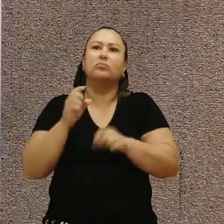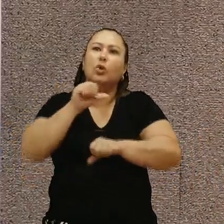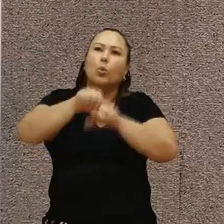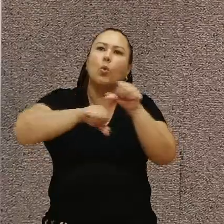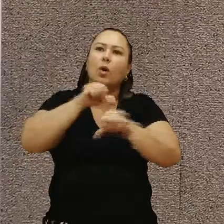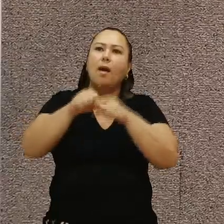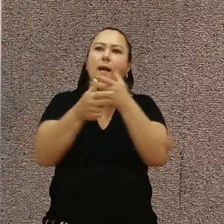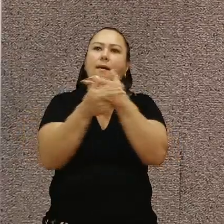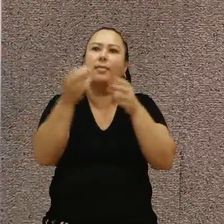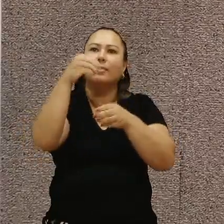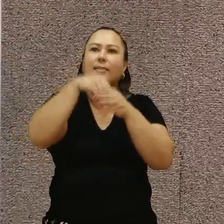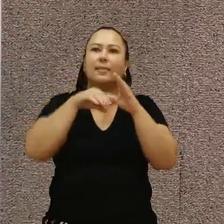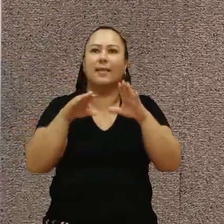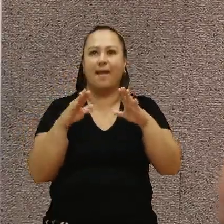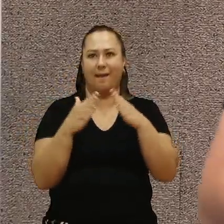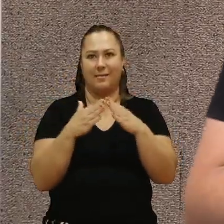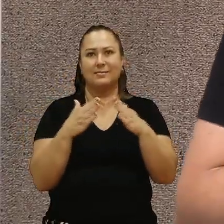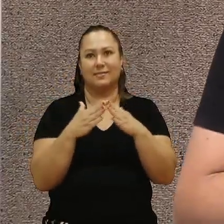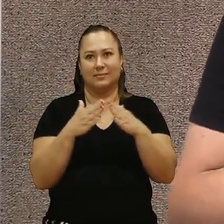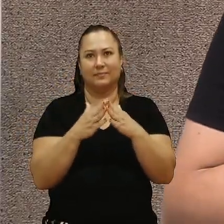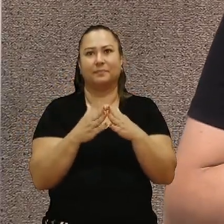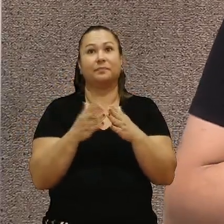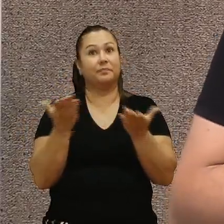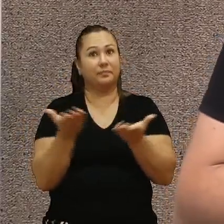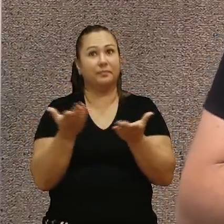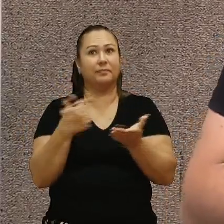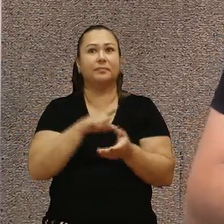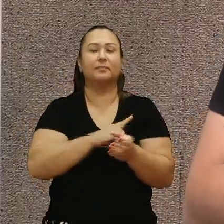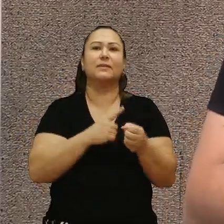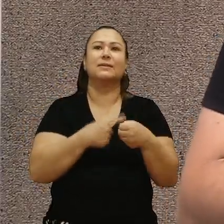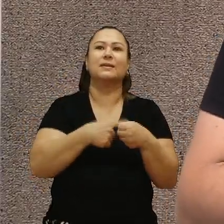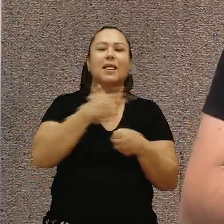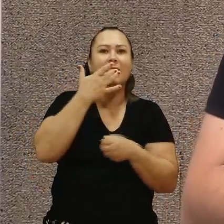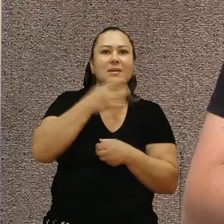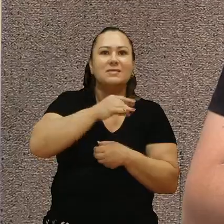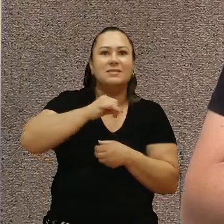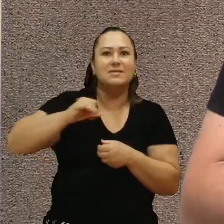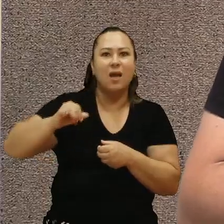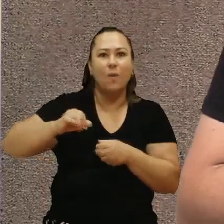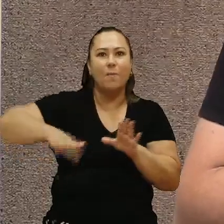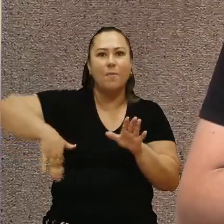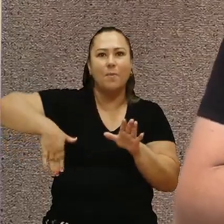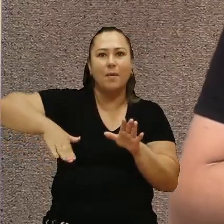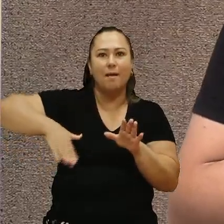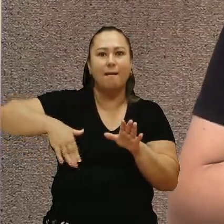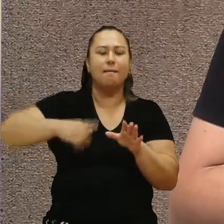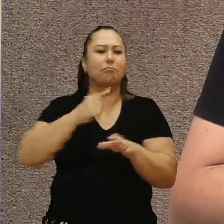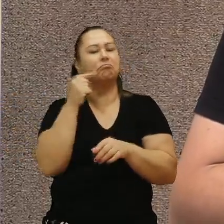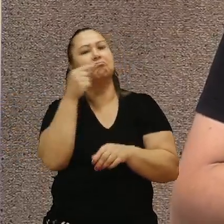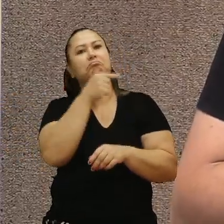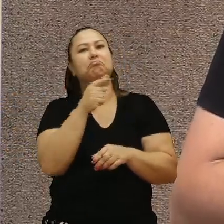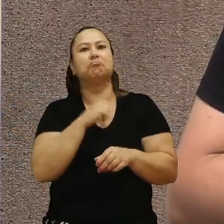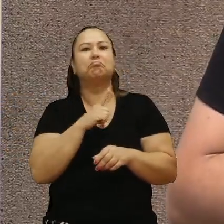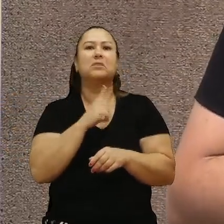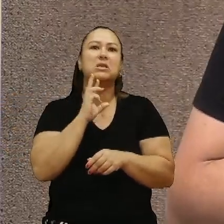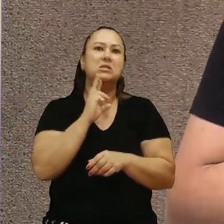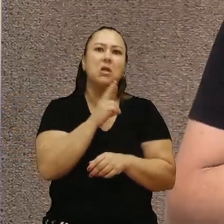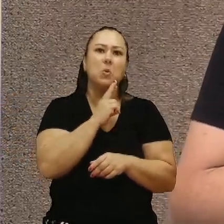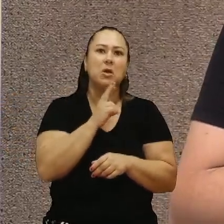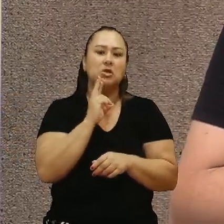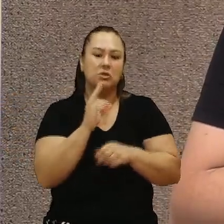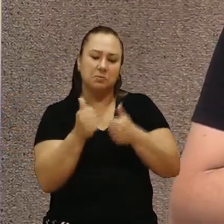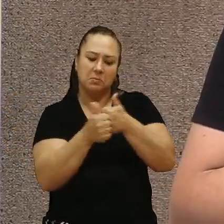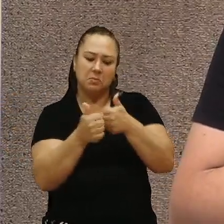casa. Para encaminhar minha fala aqui, eu estava na cidade de Arroio do Sal agora, na última semana, enquanto estava lá em um restaurante à beira da